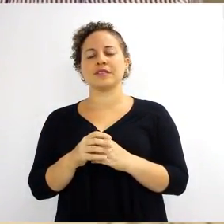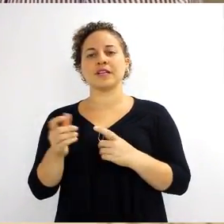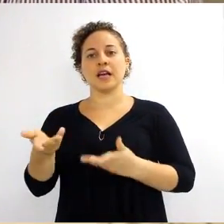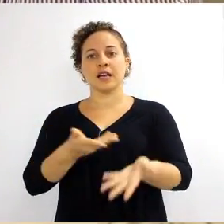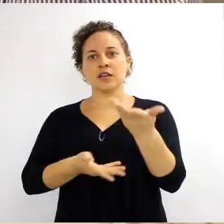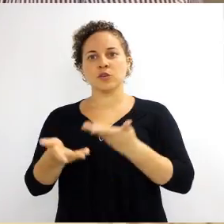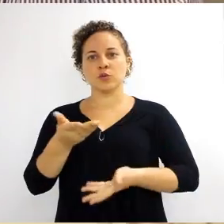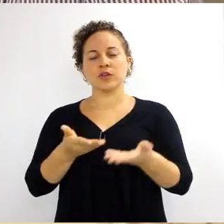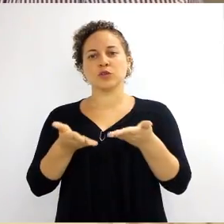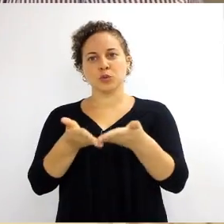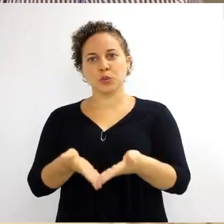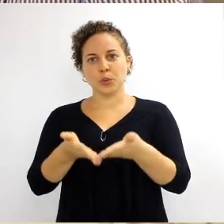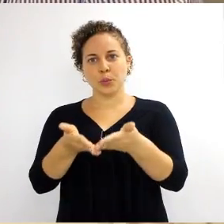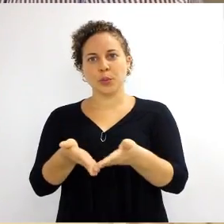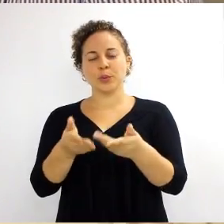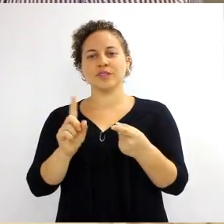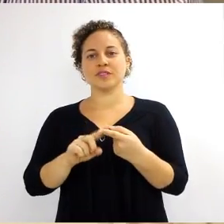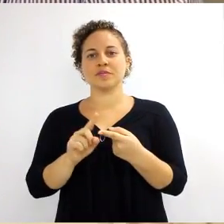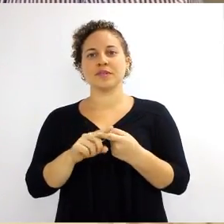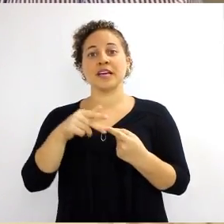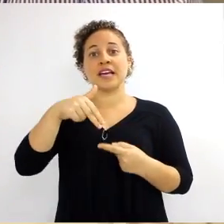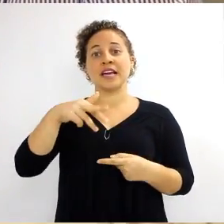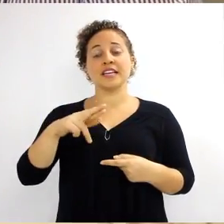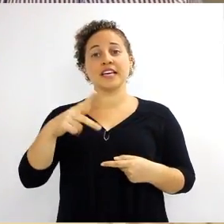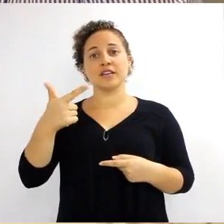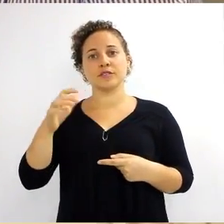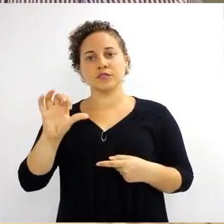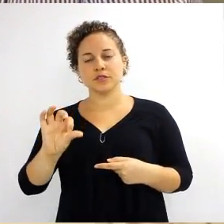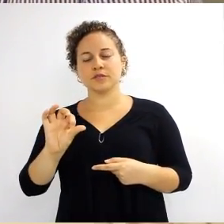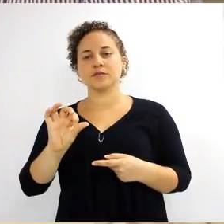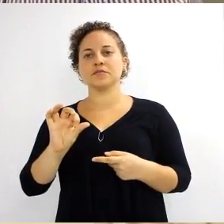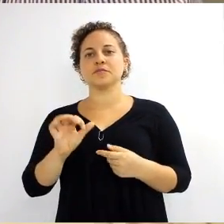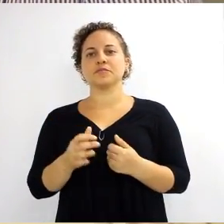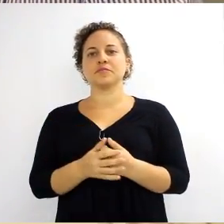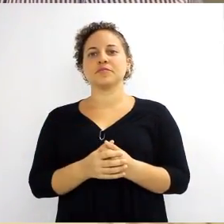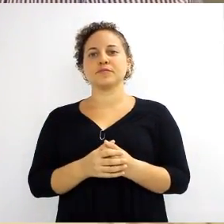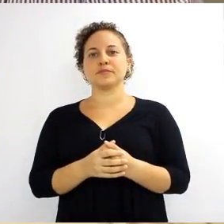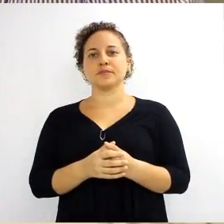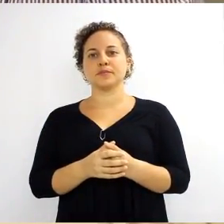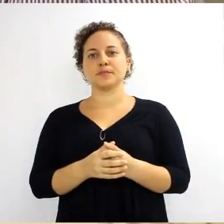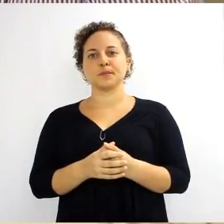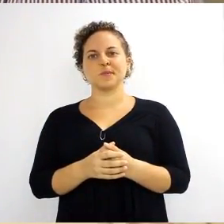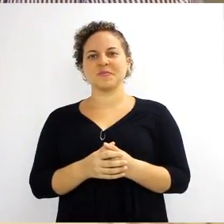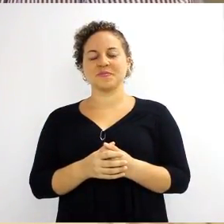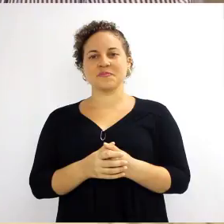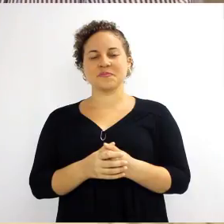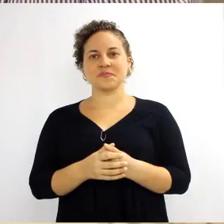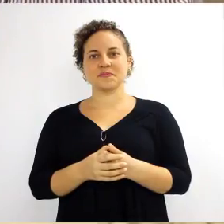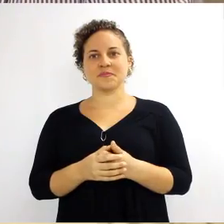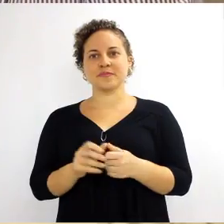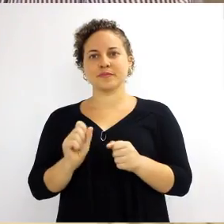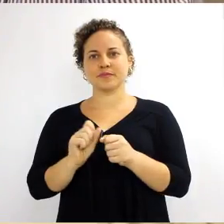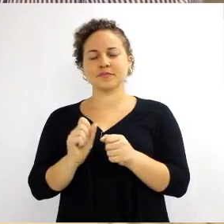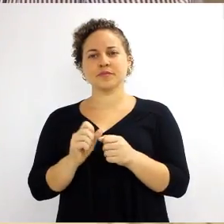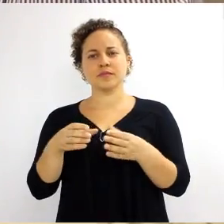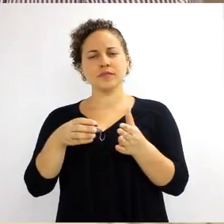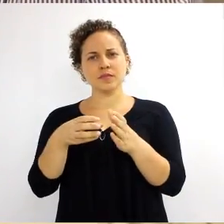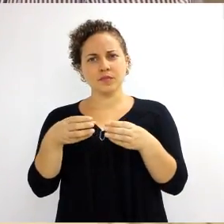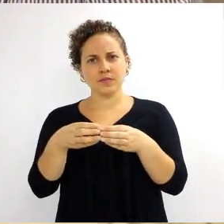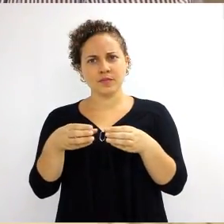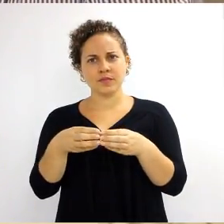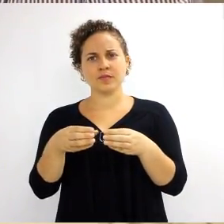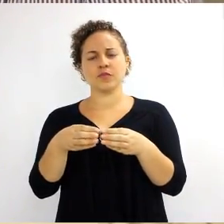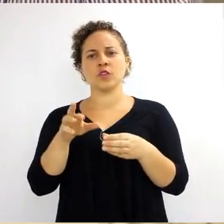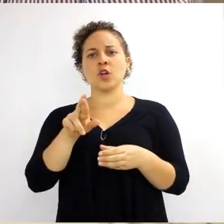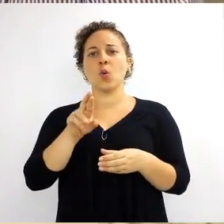atrelado, e tem a NR29, que trata do SESPT, que é o que o órgão cuida. Então, o órgão é